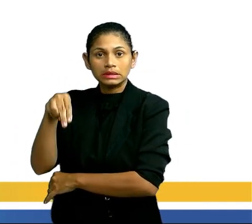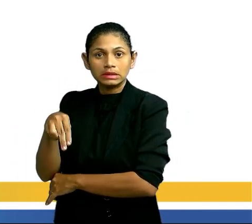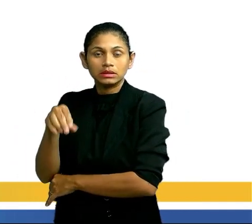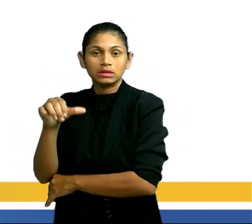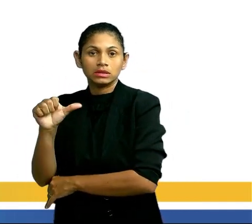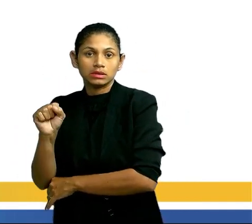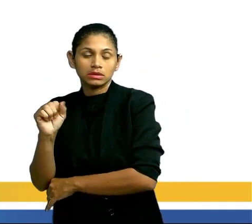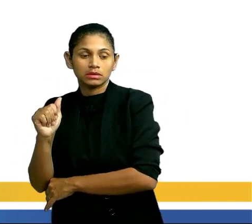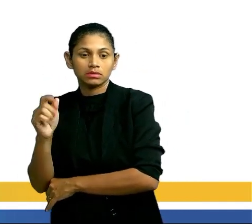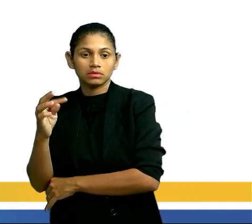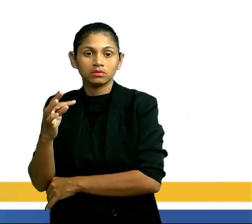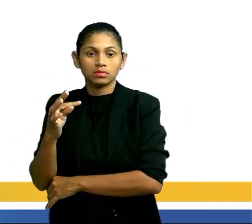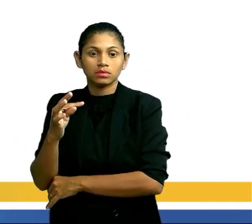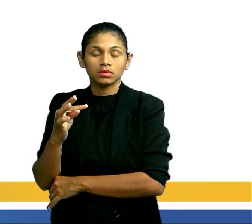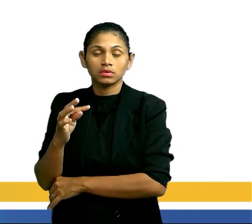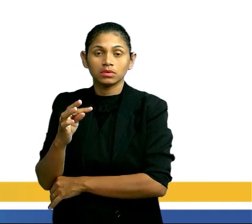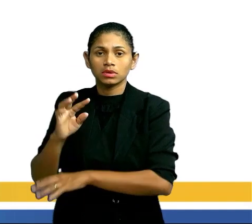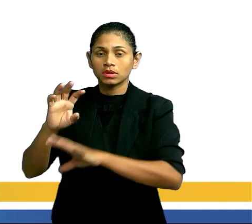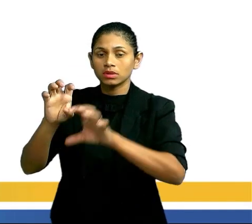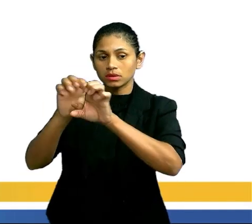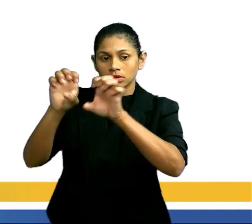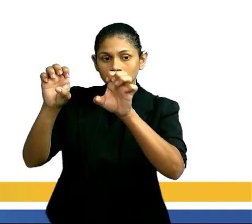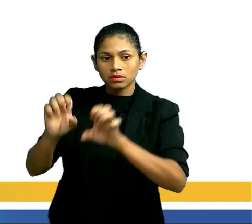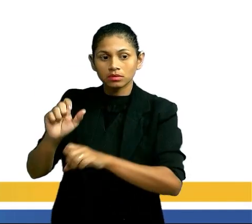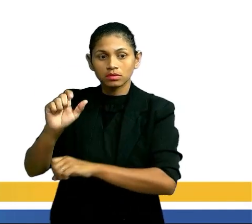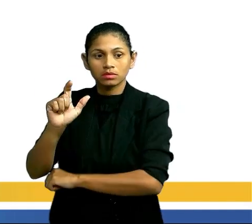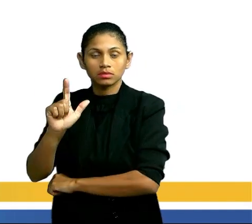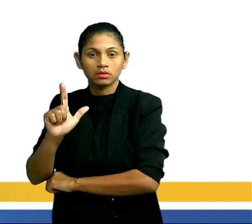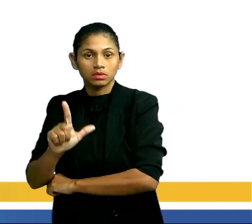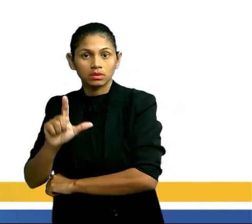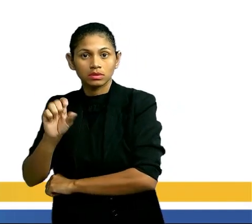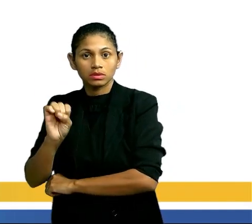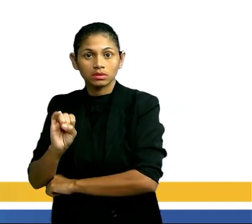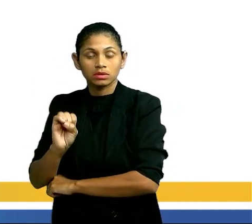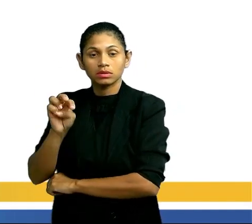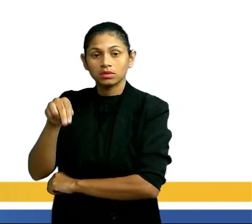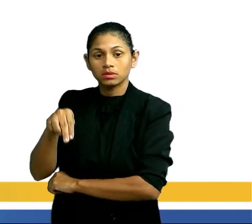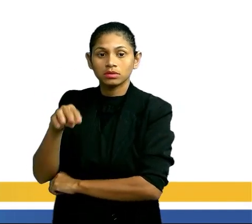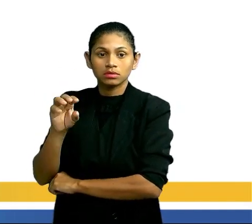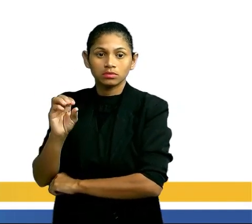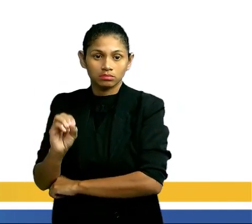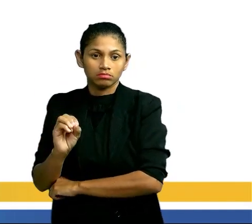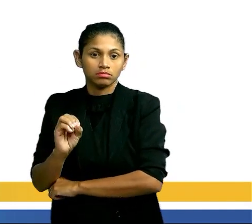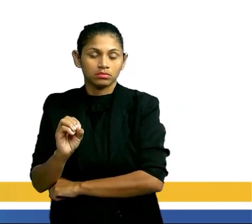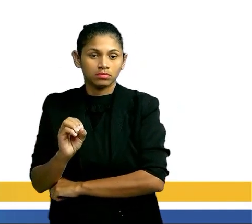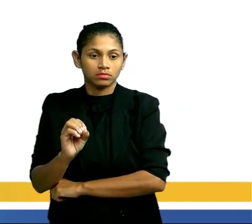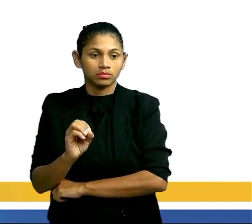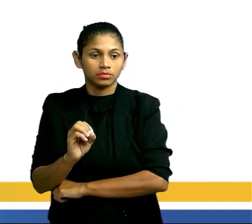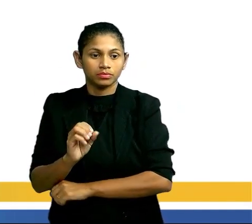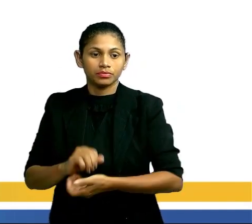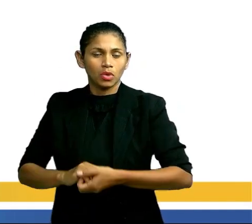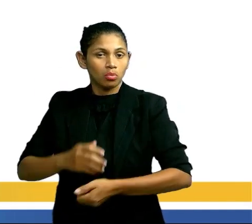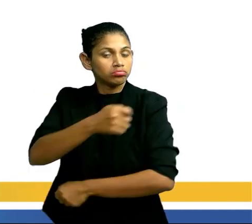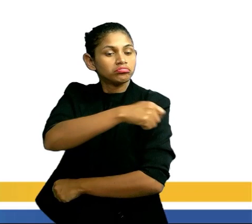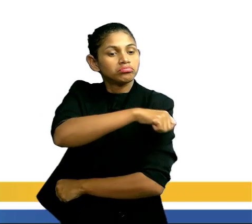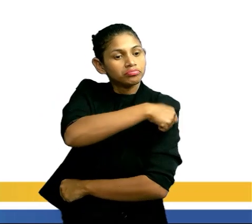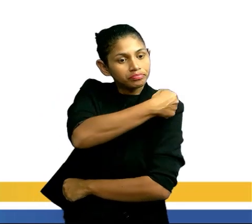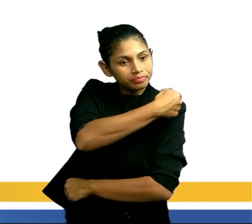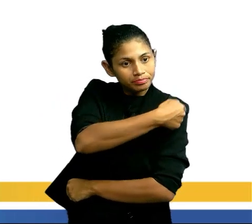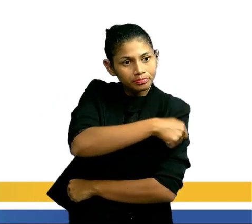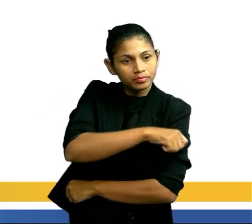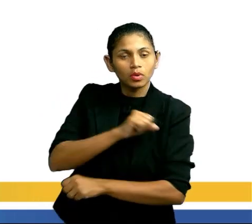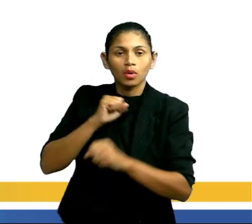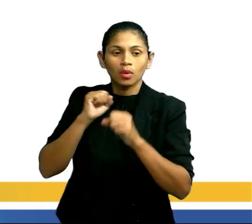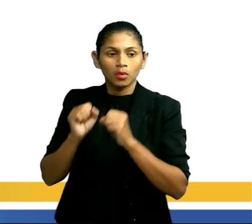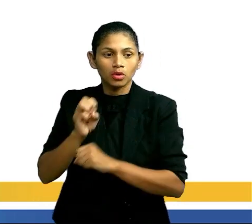um enol, e quando essa hidroxila ela está no carbono saturado, ela vai ser classificada como um álcool, que pode ser